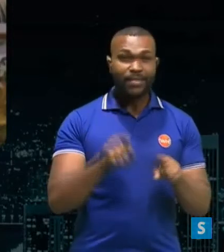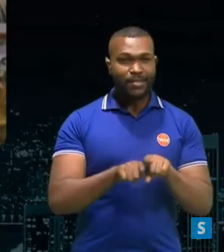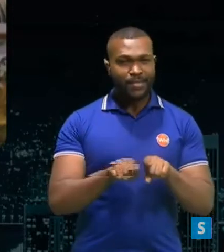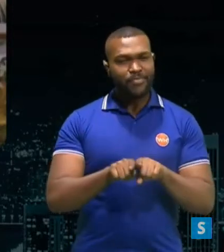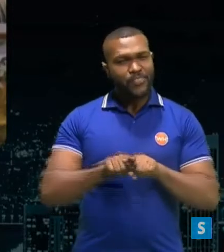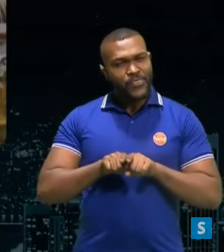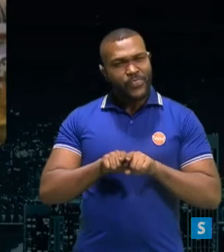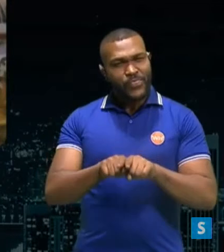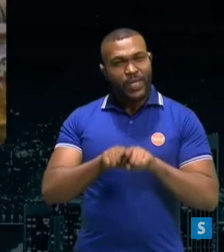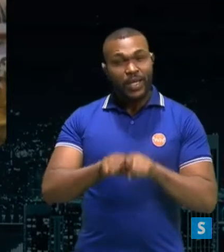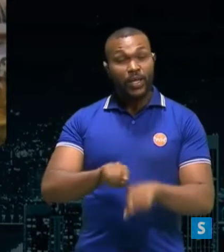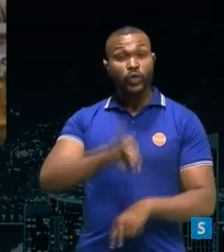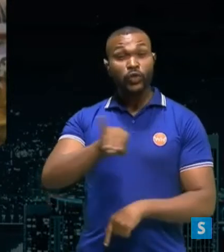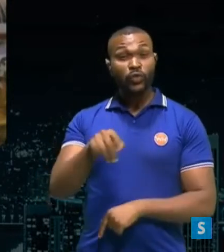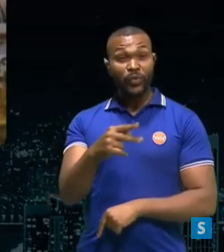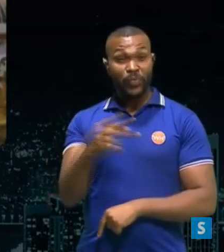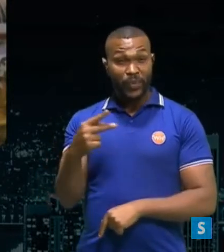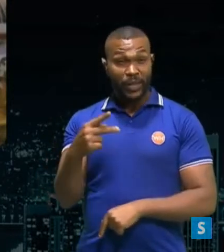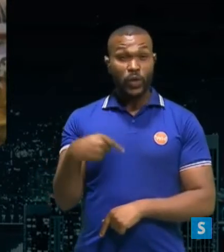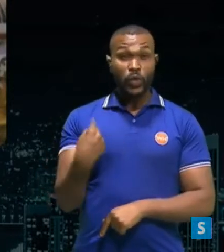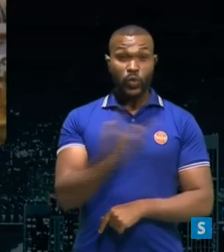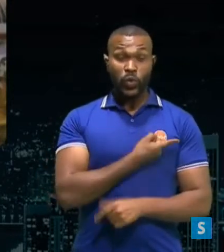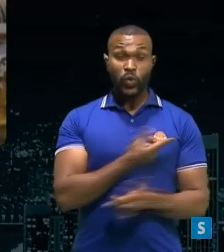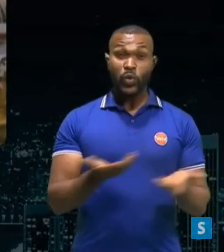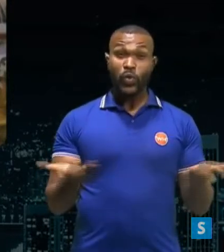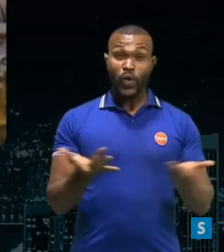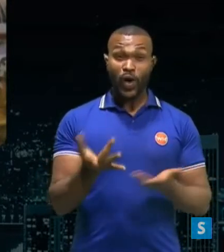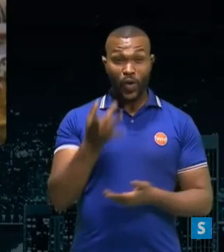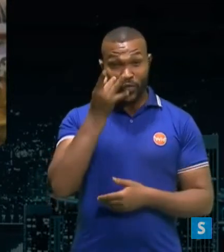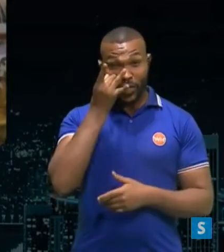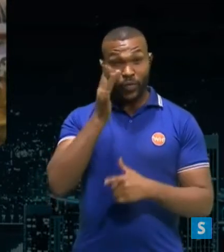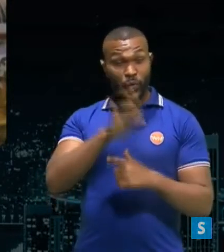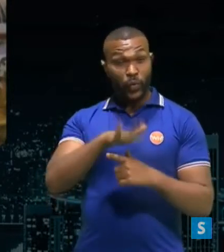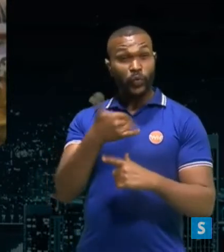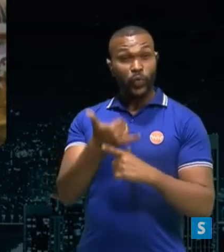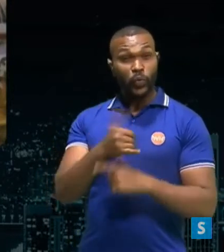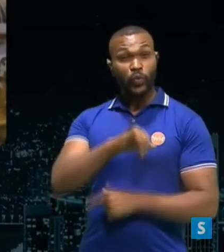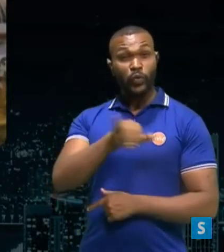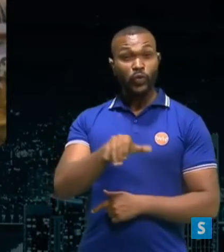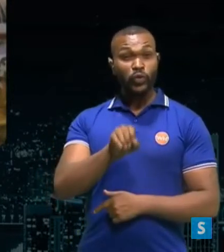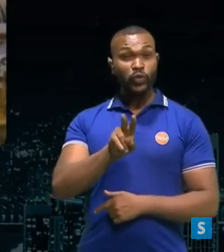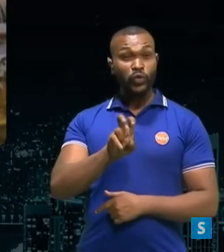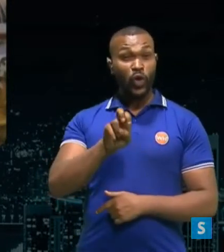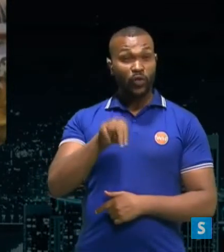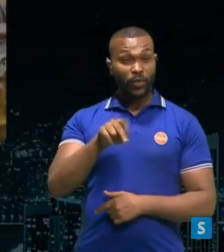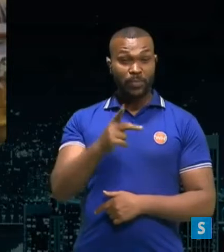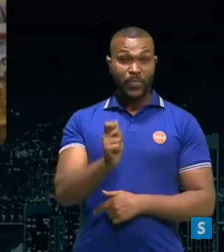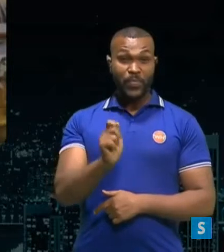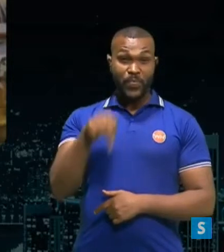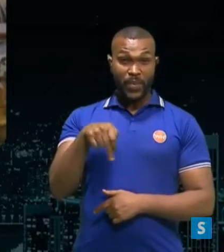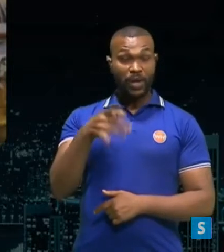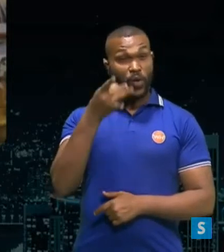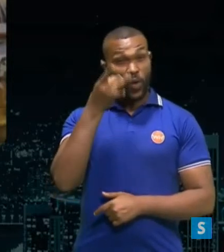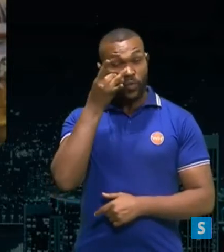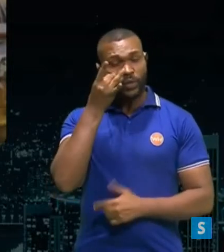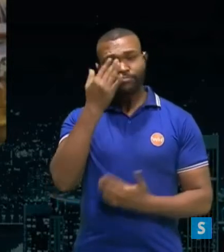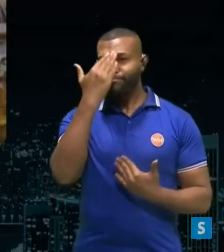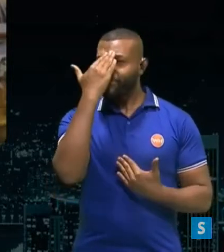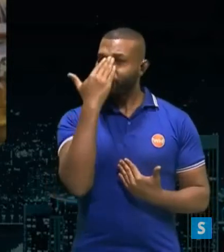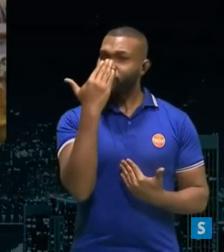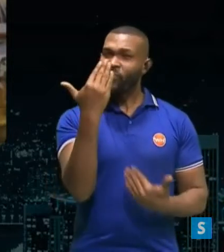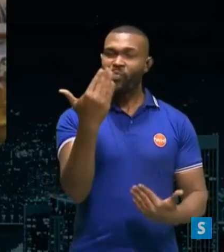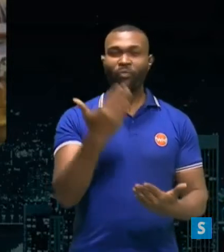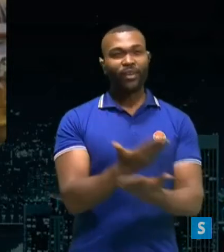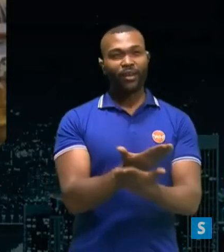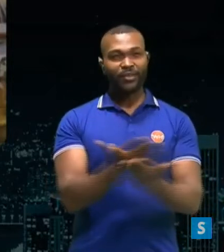parceria com a Jovem Pan estamos ao vivo no canal do YouTube da Jovem Pan durante essa palestra então muito